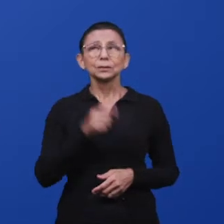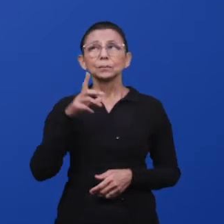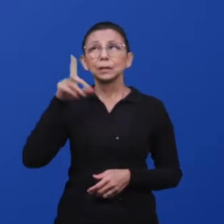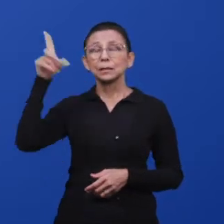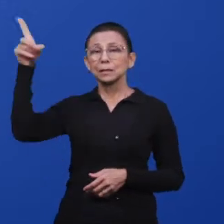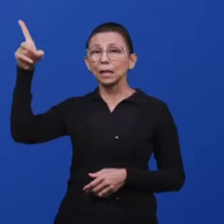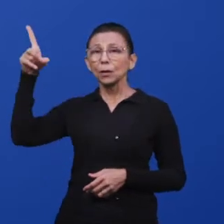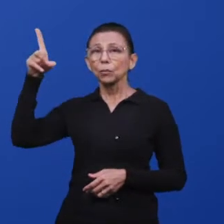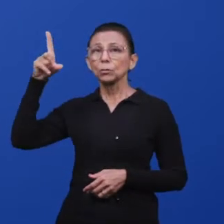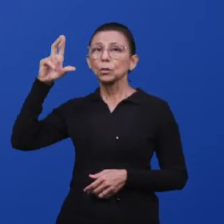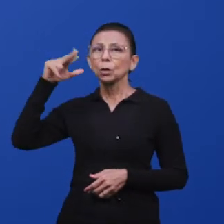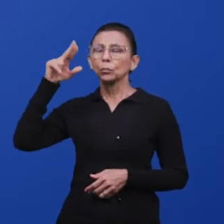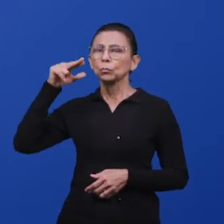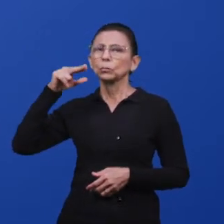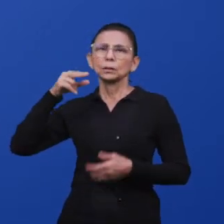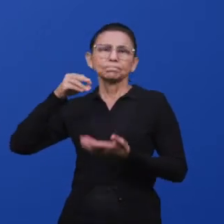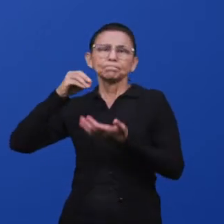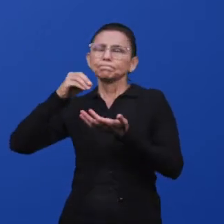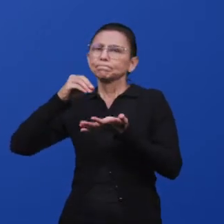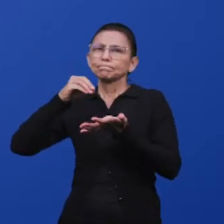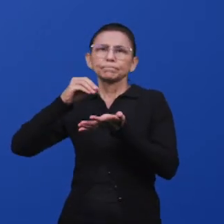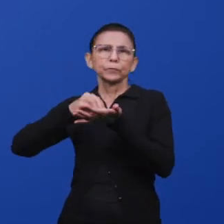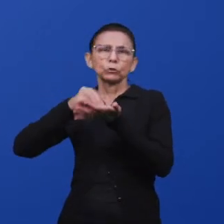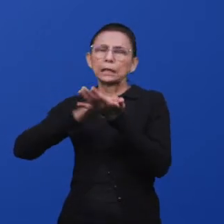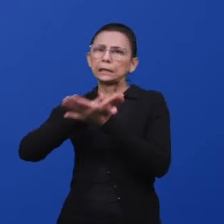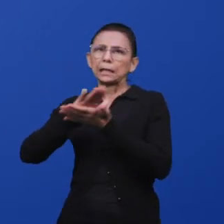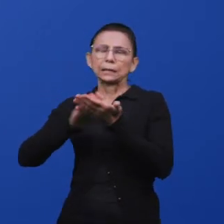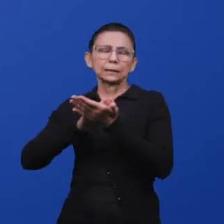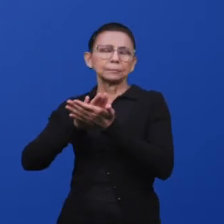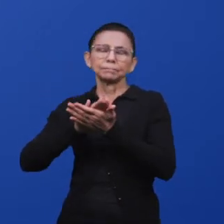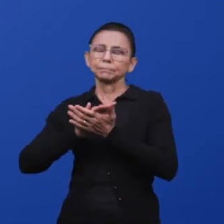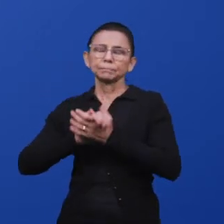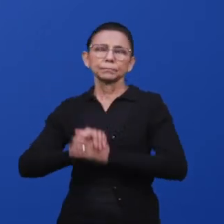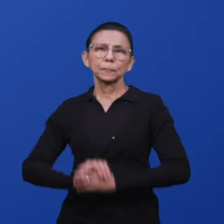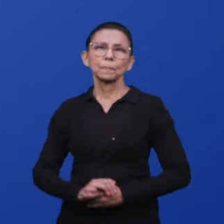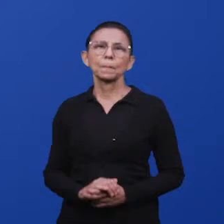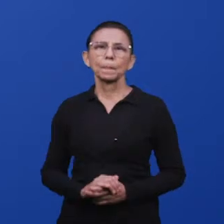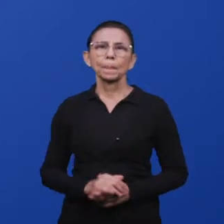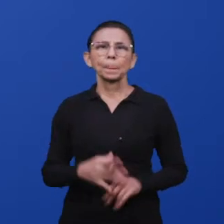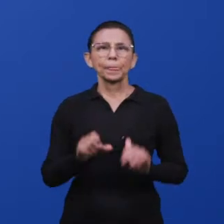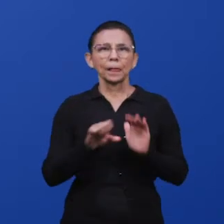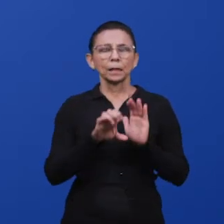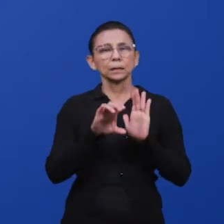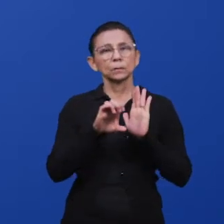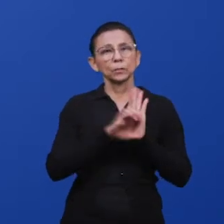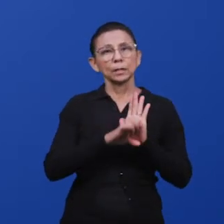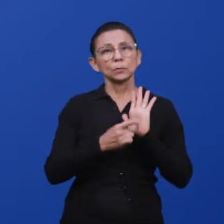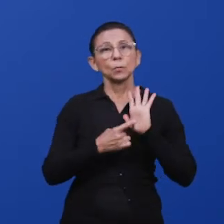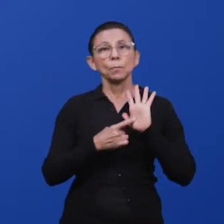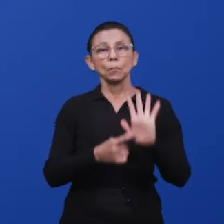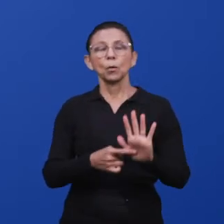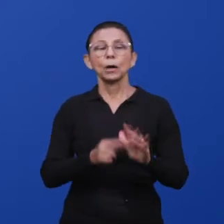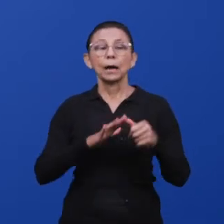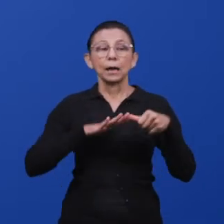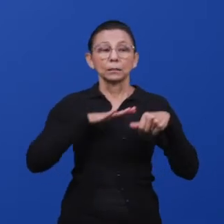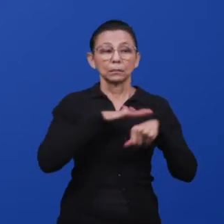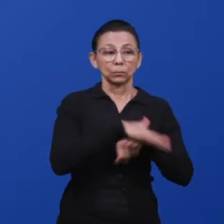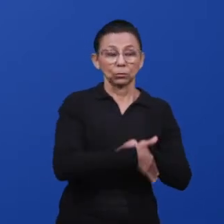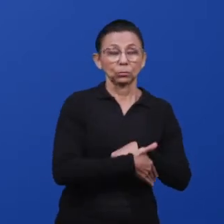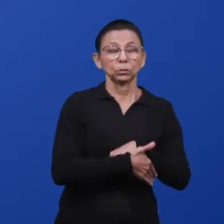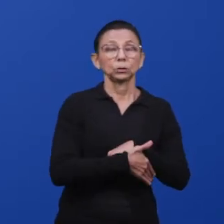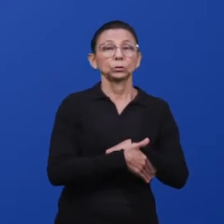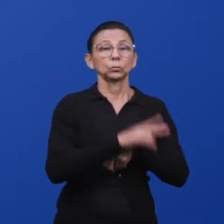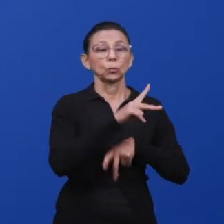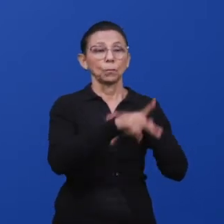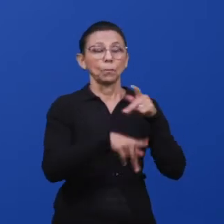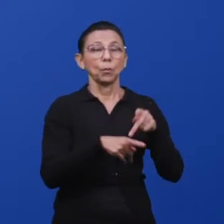sustento. E quando nós lemos Êxodo, capítulo 12, verso 8, e naquela noite comerão a carne assada